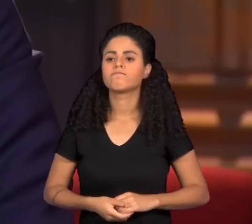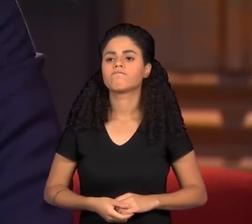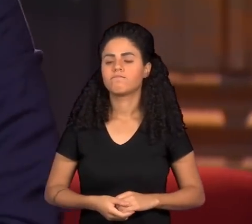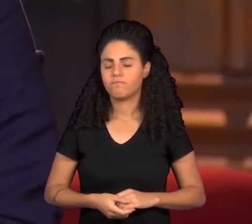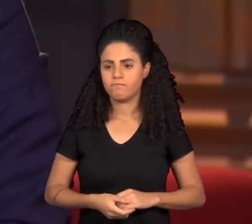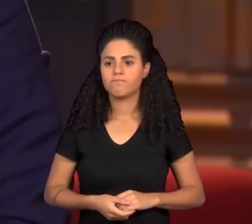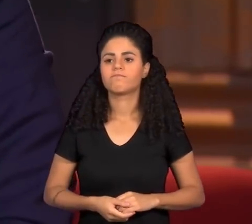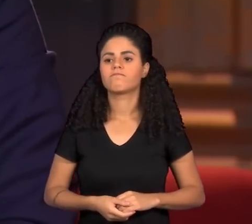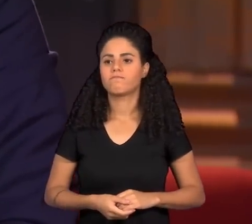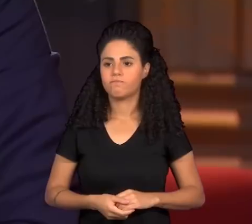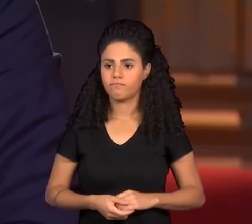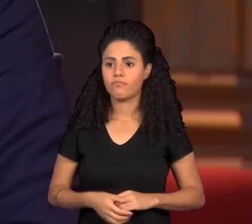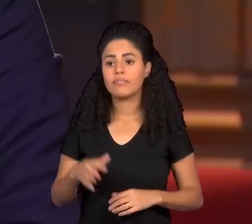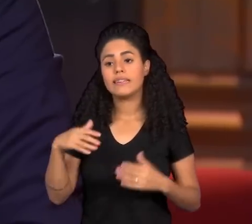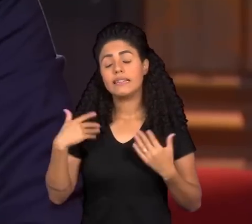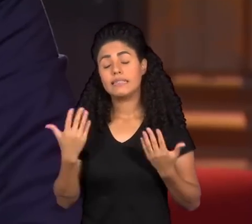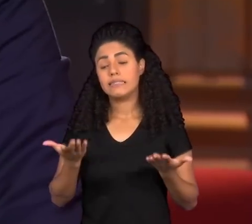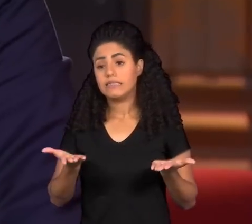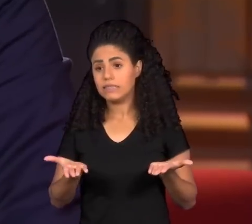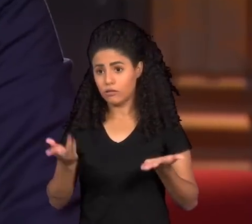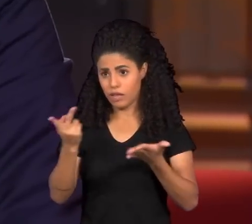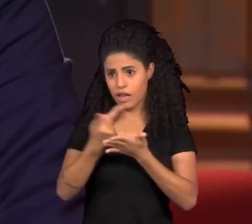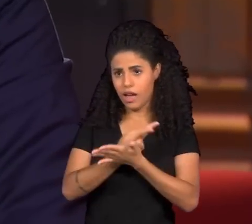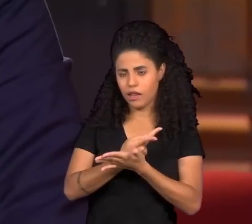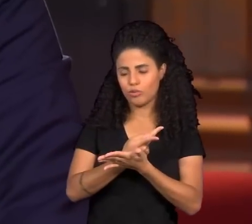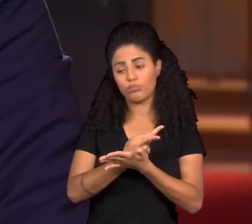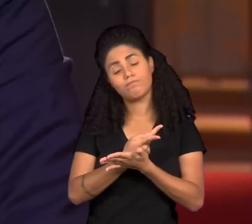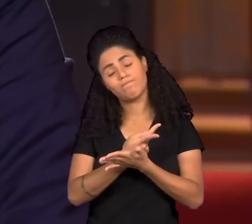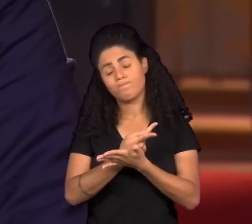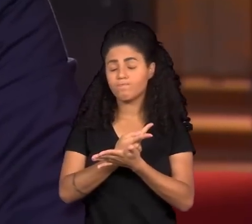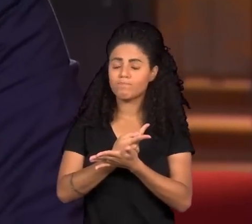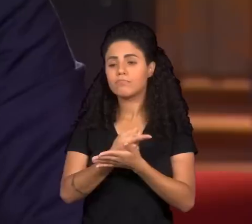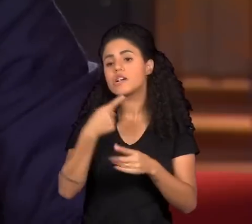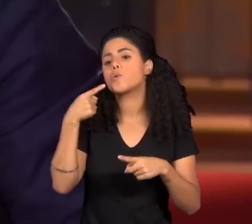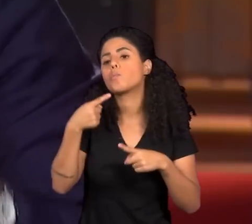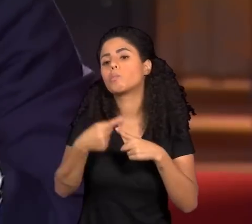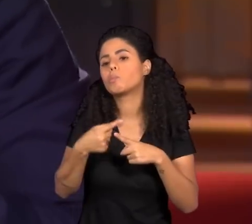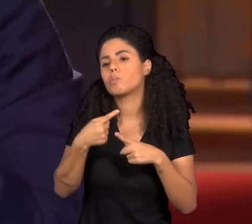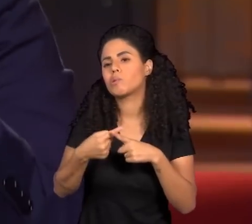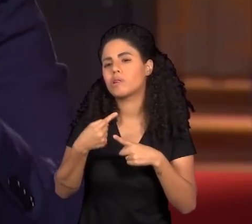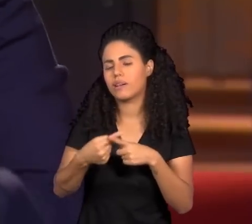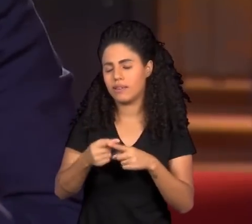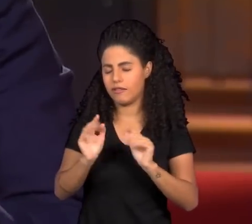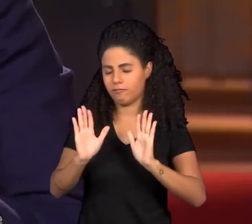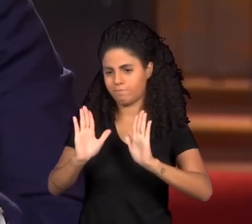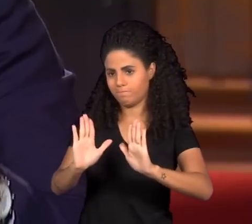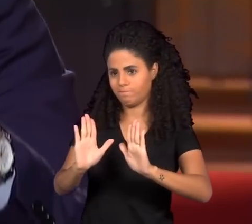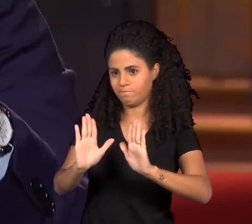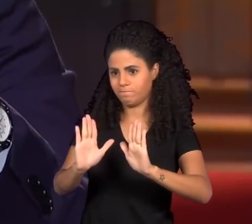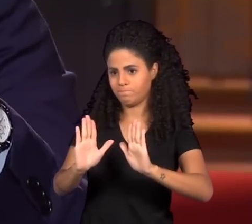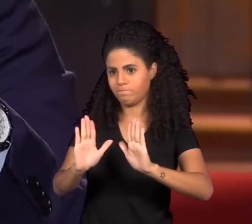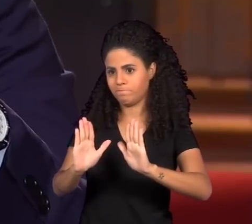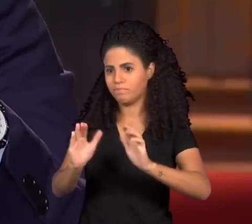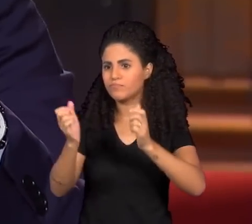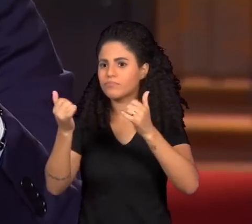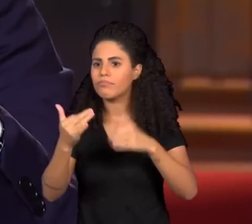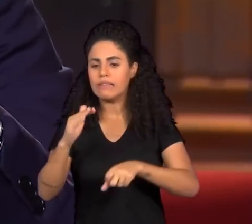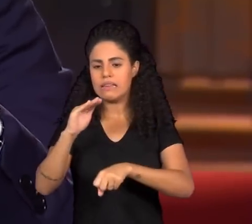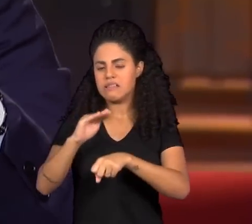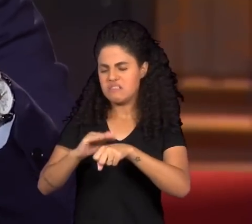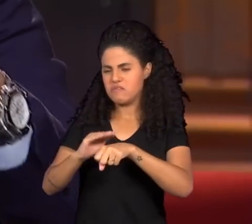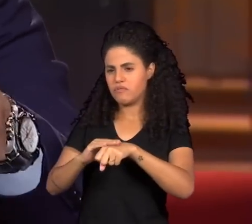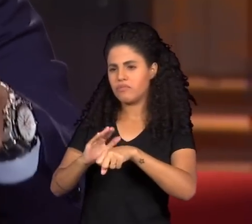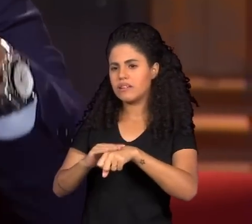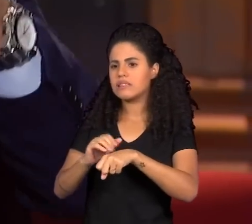Eu vejo algo errado. Eu não vejo certo, porque não é dizer, não é fazermos